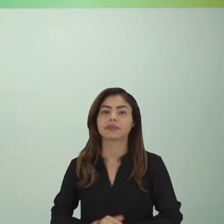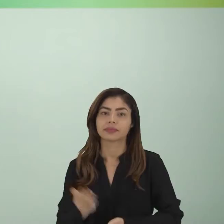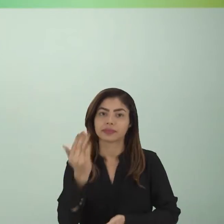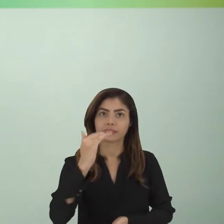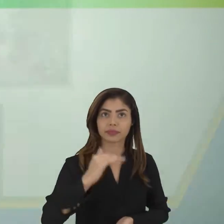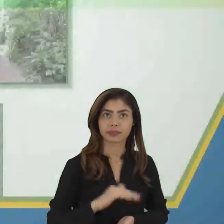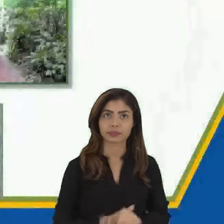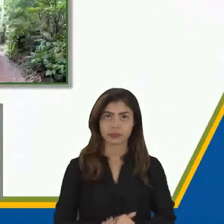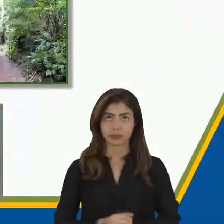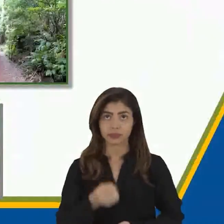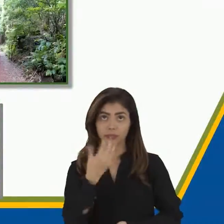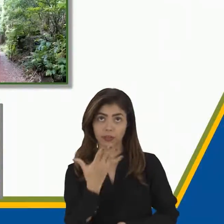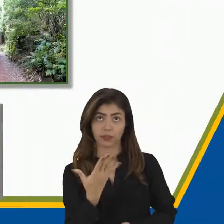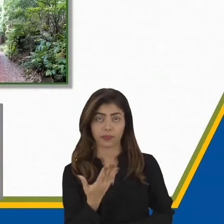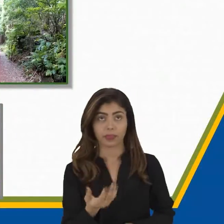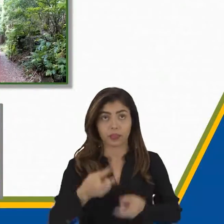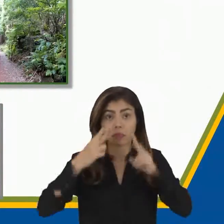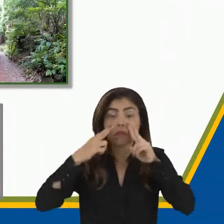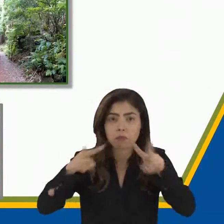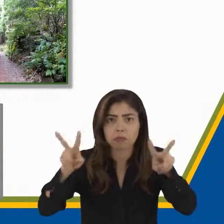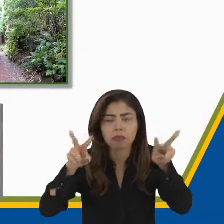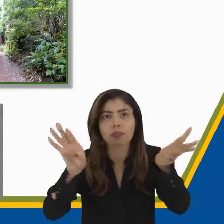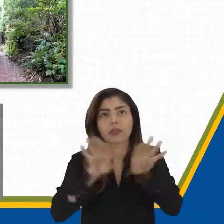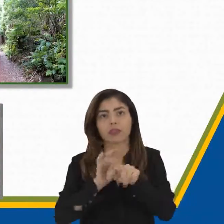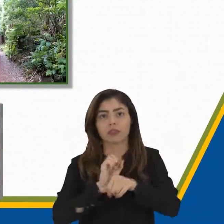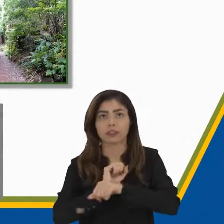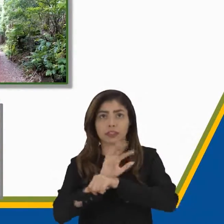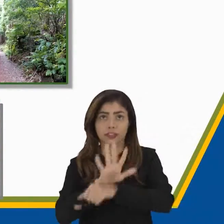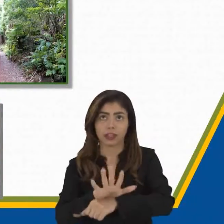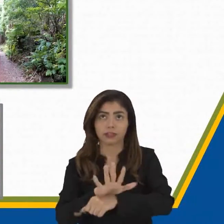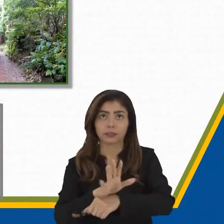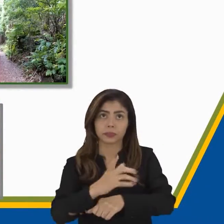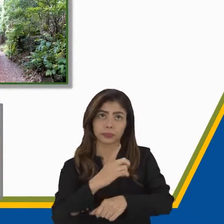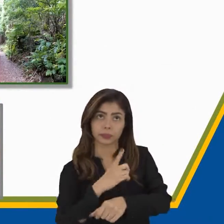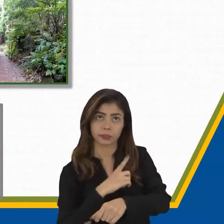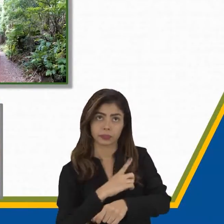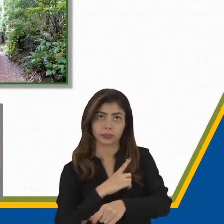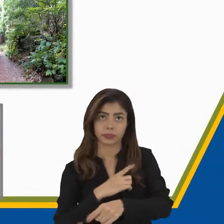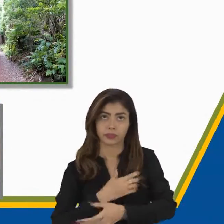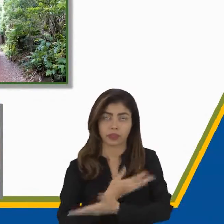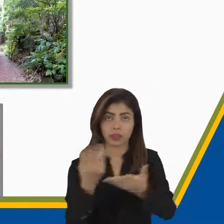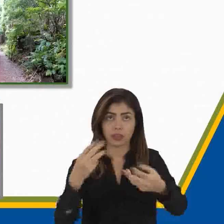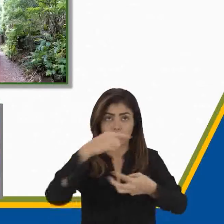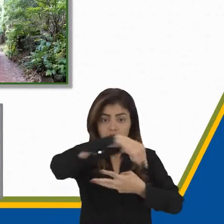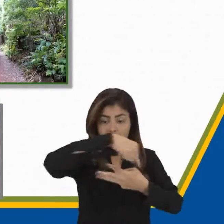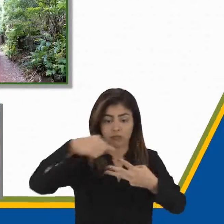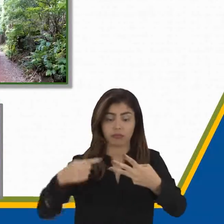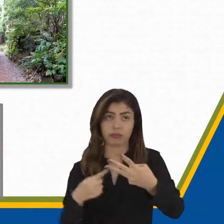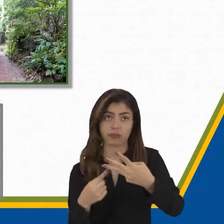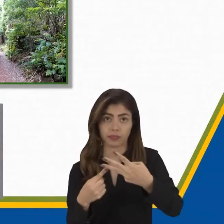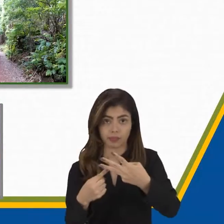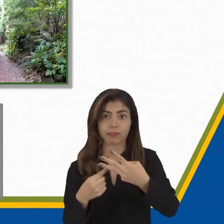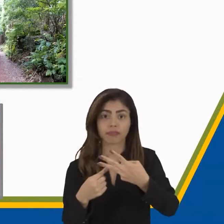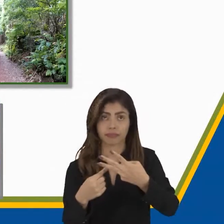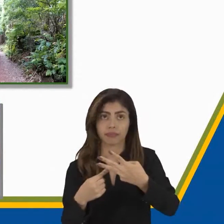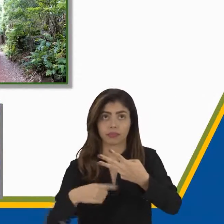vamos lá. Bom, como vocês podem ver aí no nosso slide, nós temos 3 palavras,